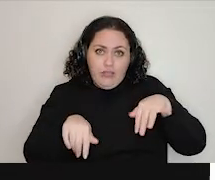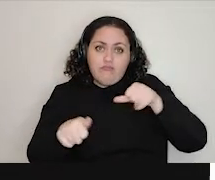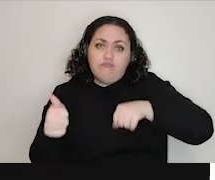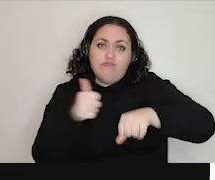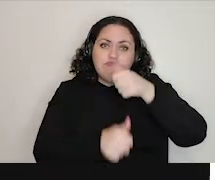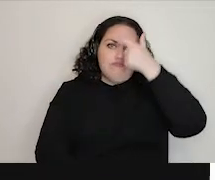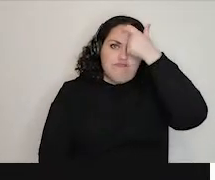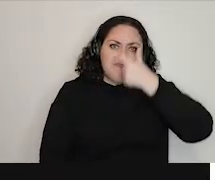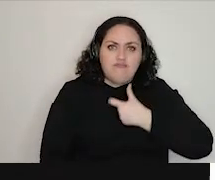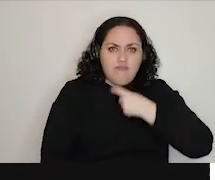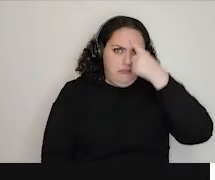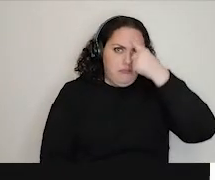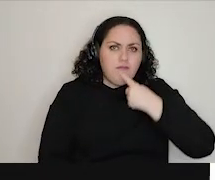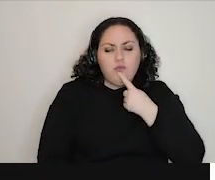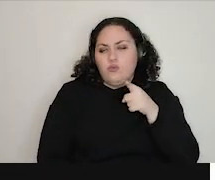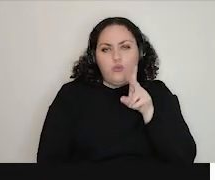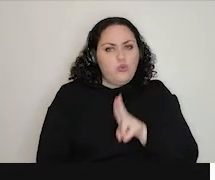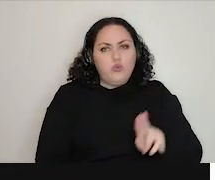do personagem,